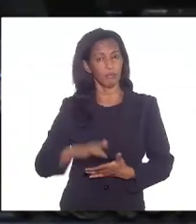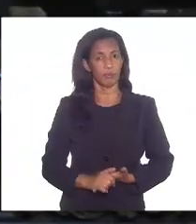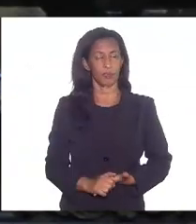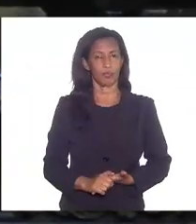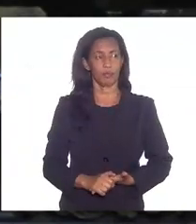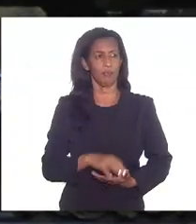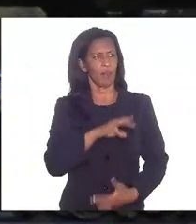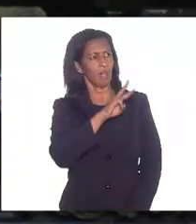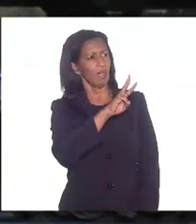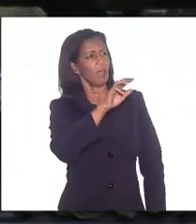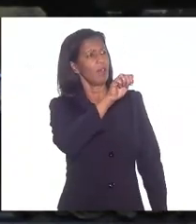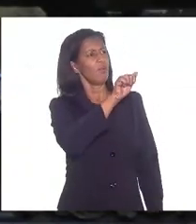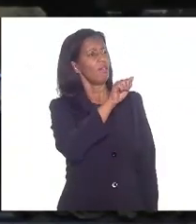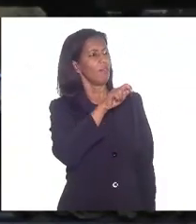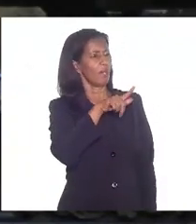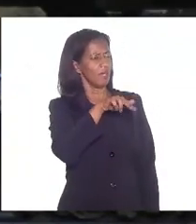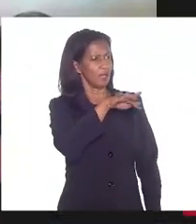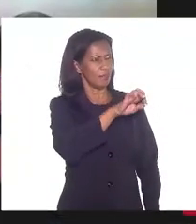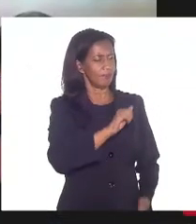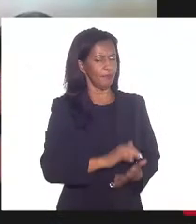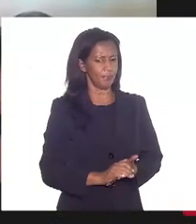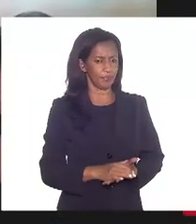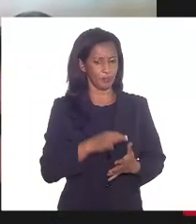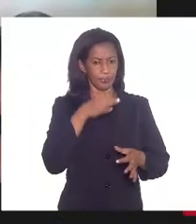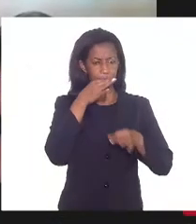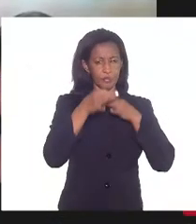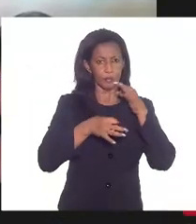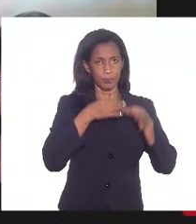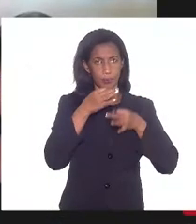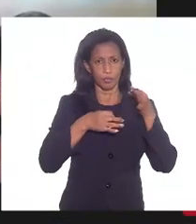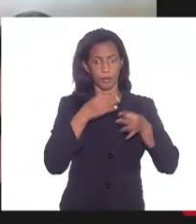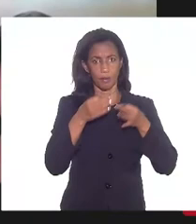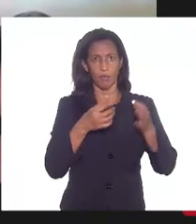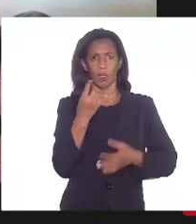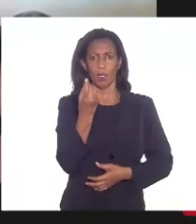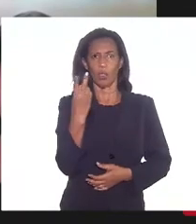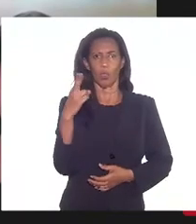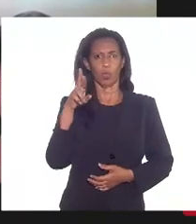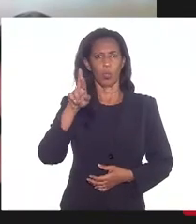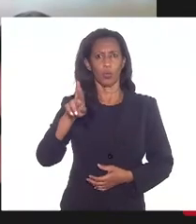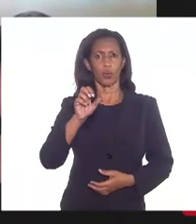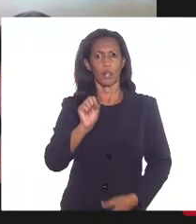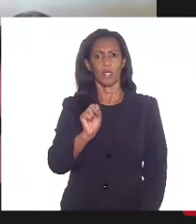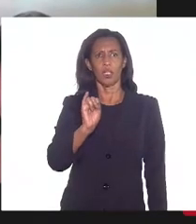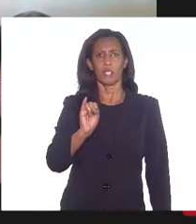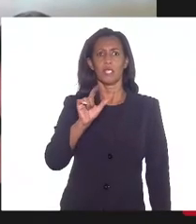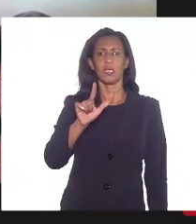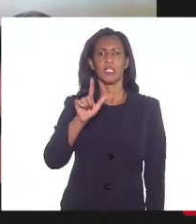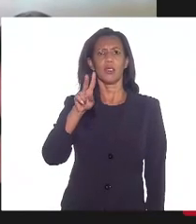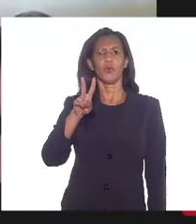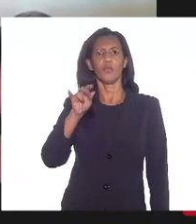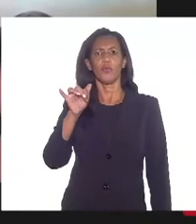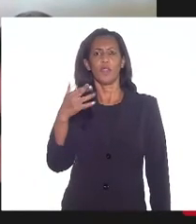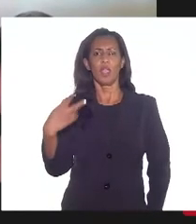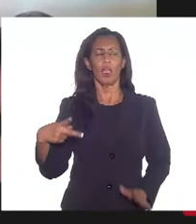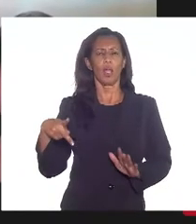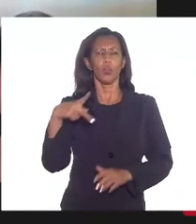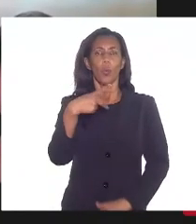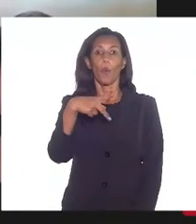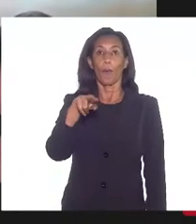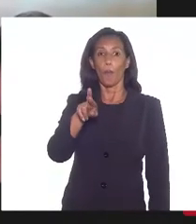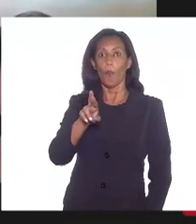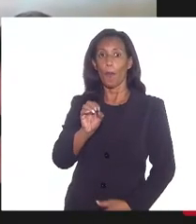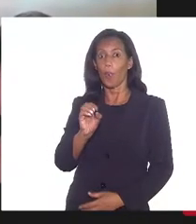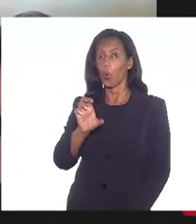Wagner Vitter, suas considerações em relação à questão da doutora Silvia Dapote e do procurador Luiz